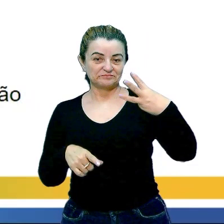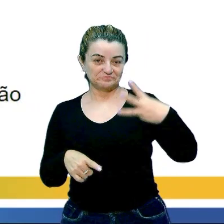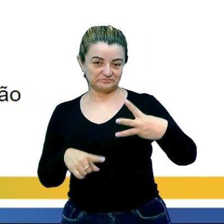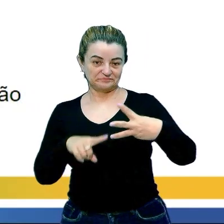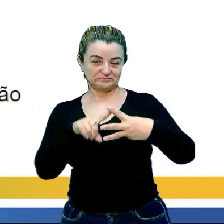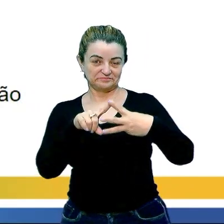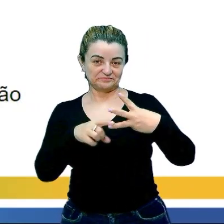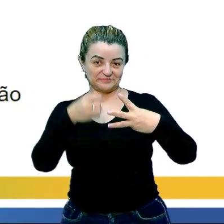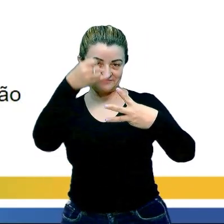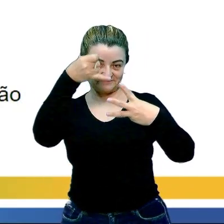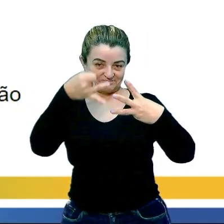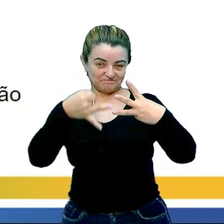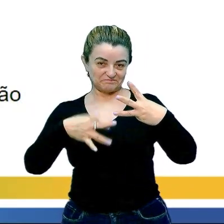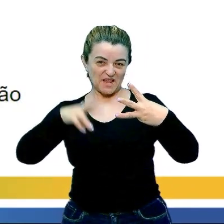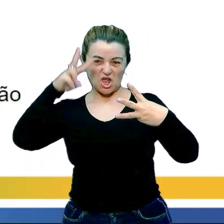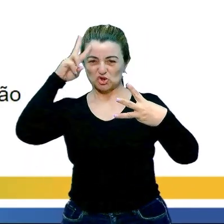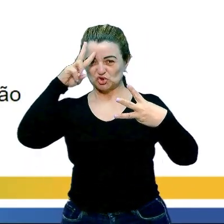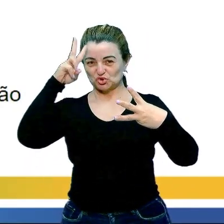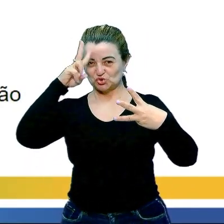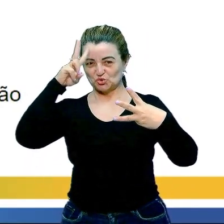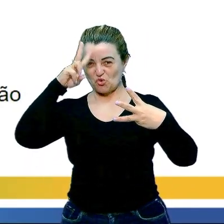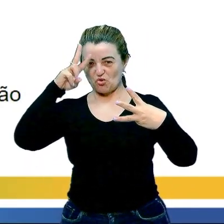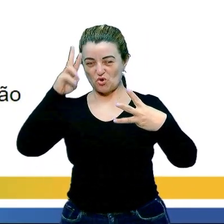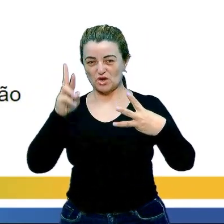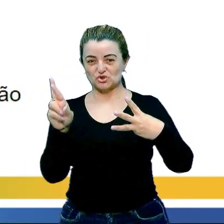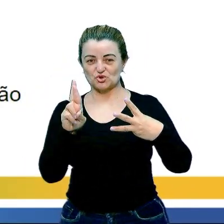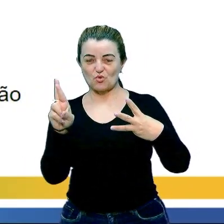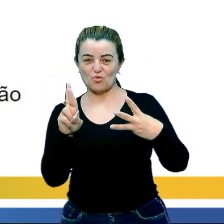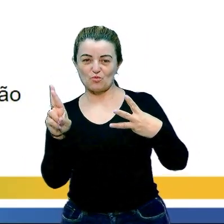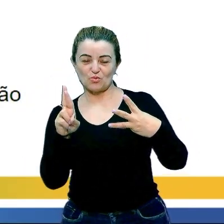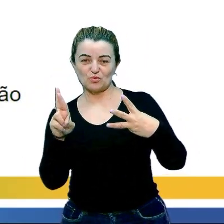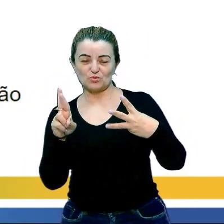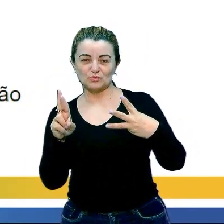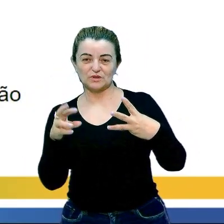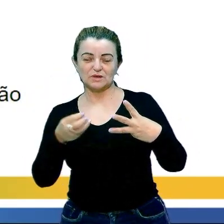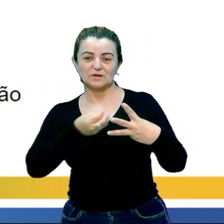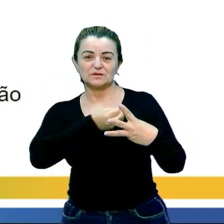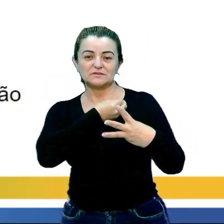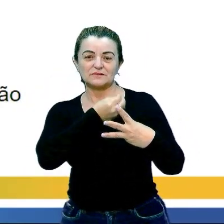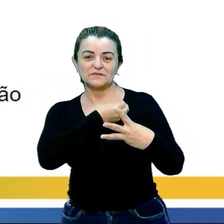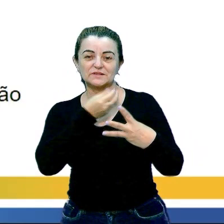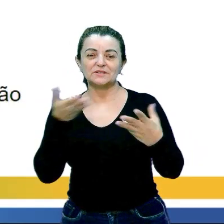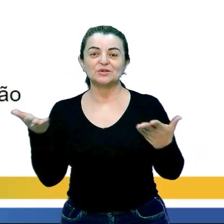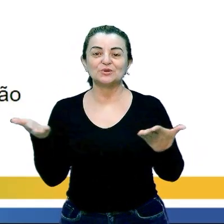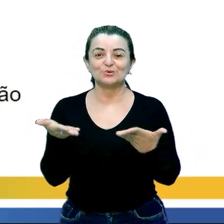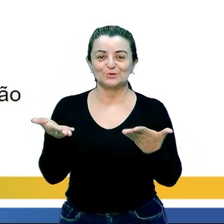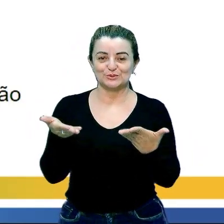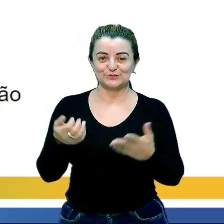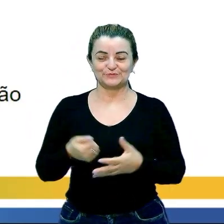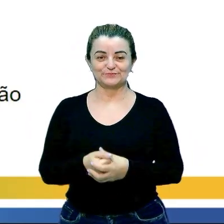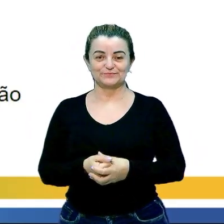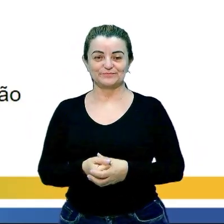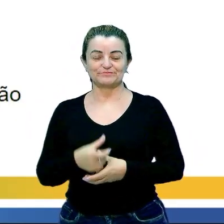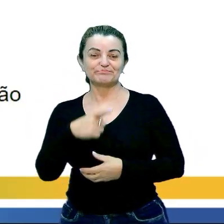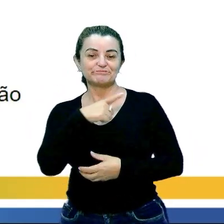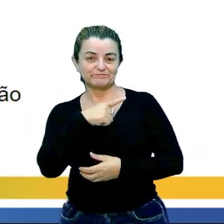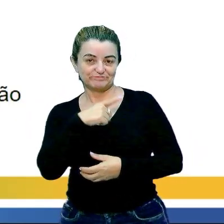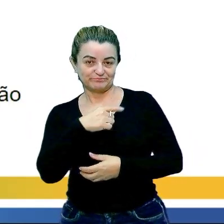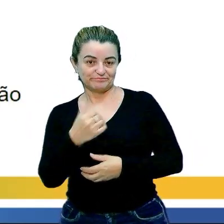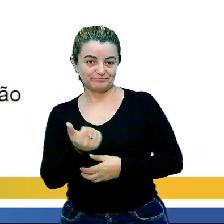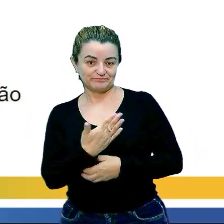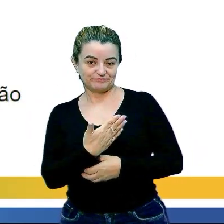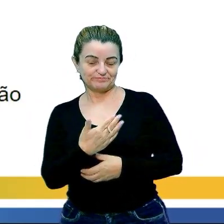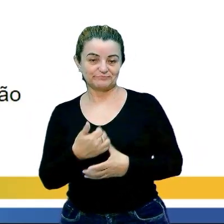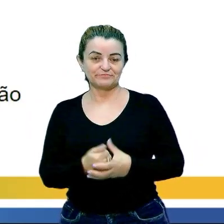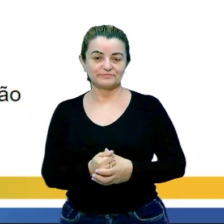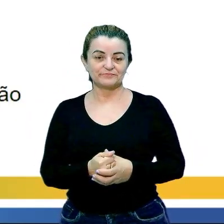falar sobre esse legado, né, romano na nossa vida e na atualidade. Aí nós temos